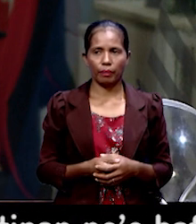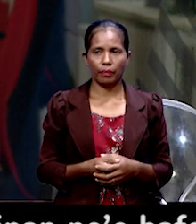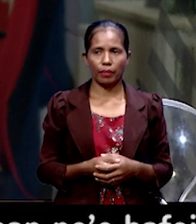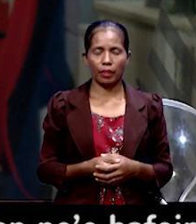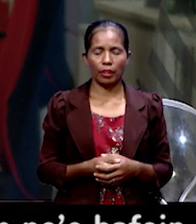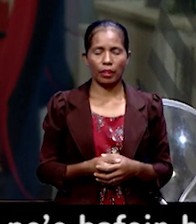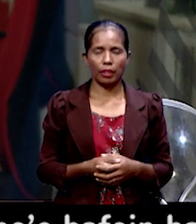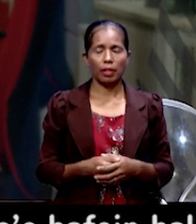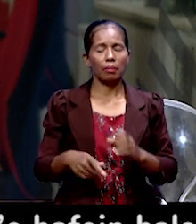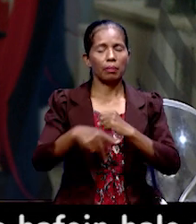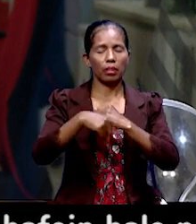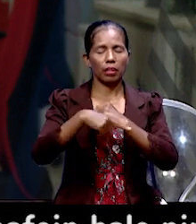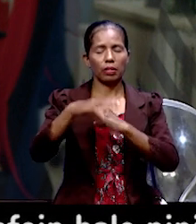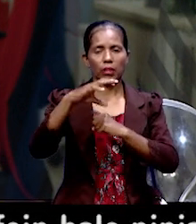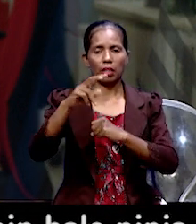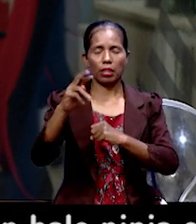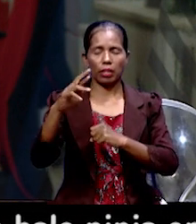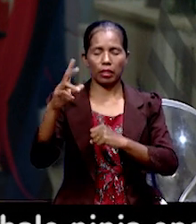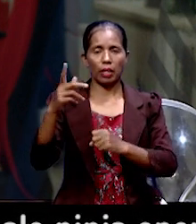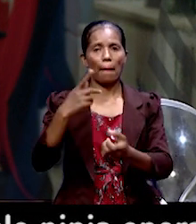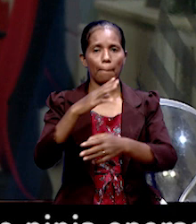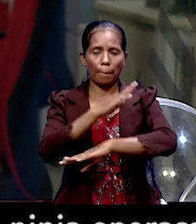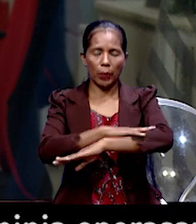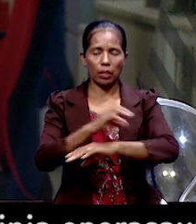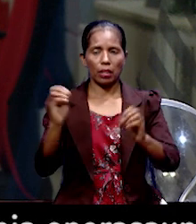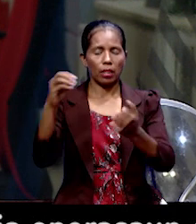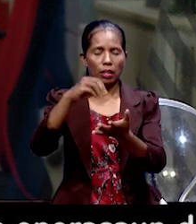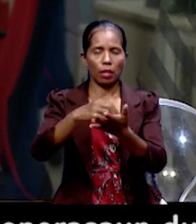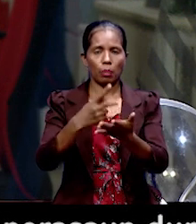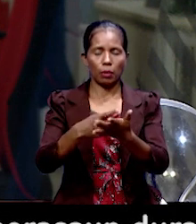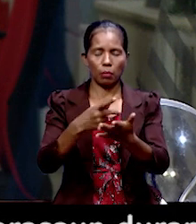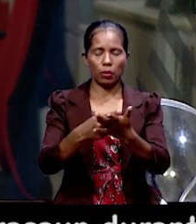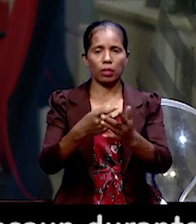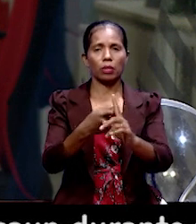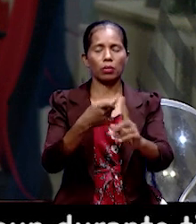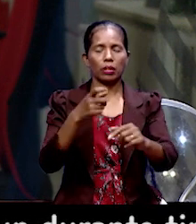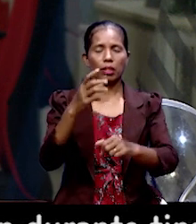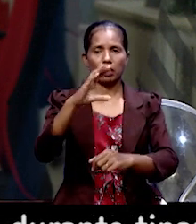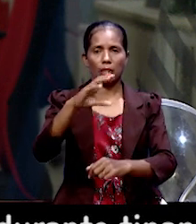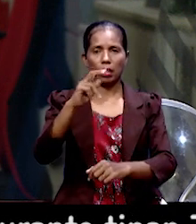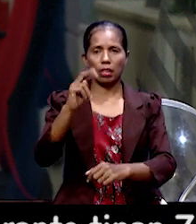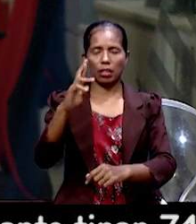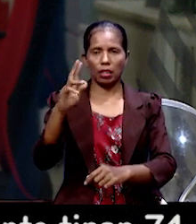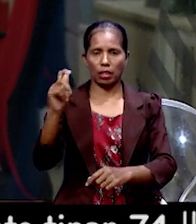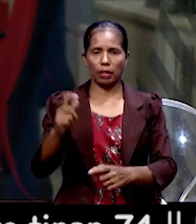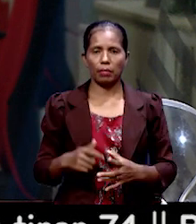Bancada Senarte questiona mesa la admiti proposta alteração, Husi Senarte.